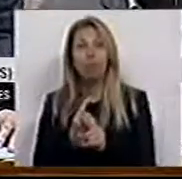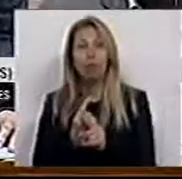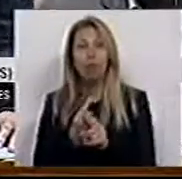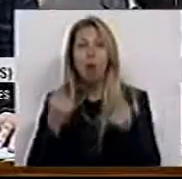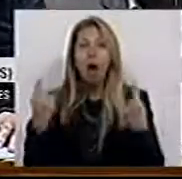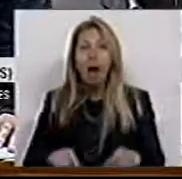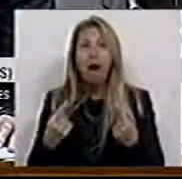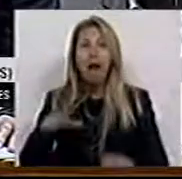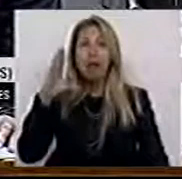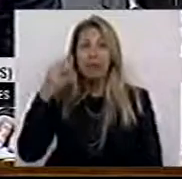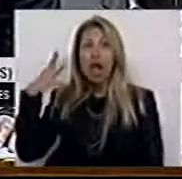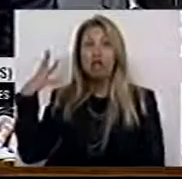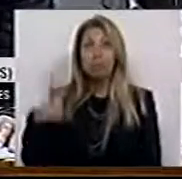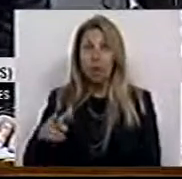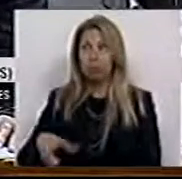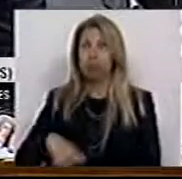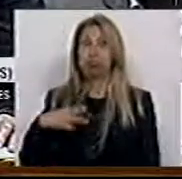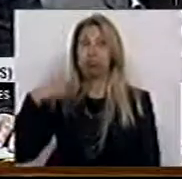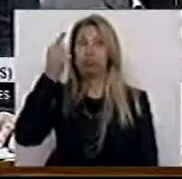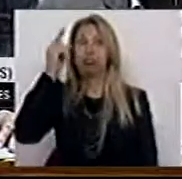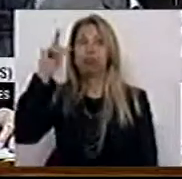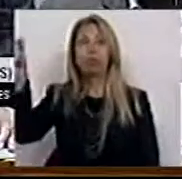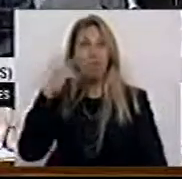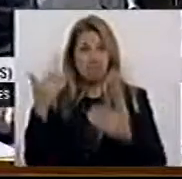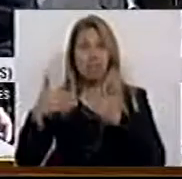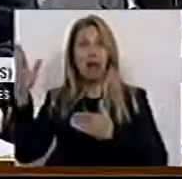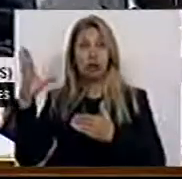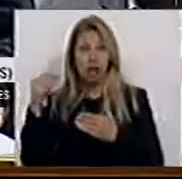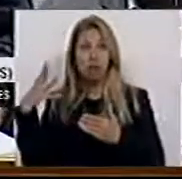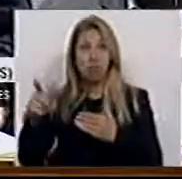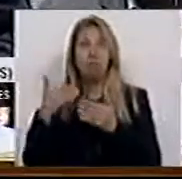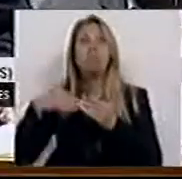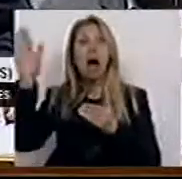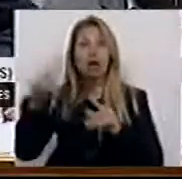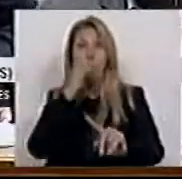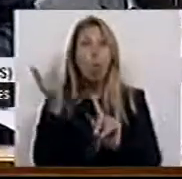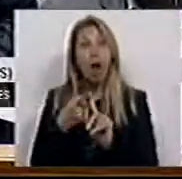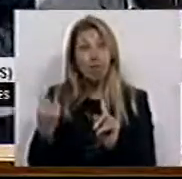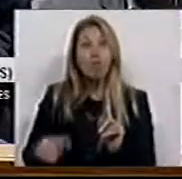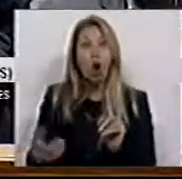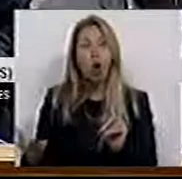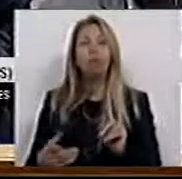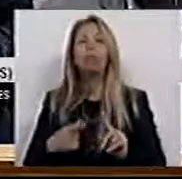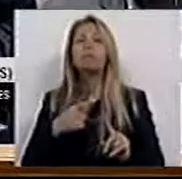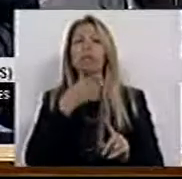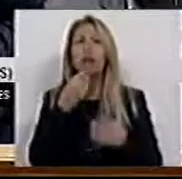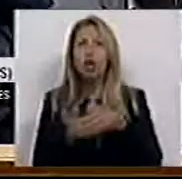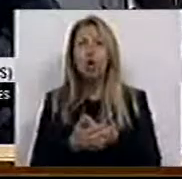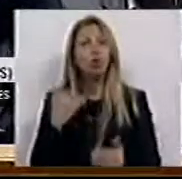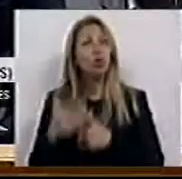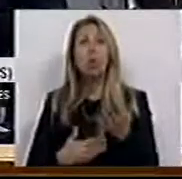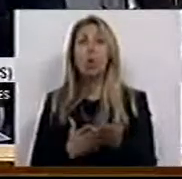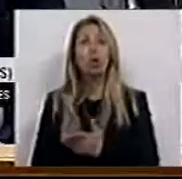há mais de 10 mil milionários por ano, os idosos continuem na pobreza e